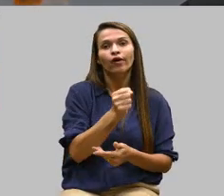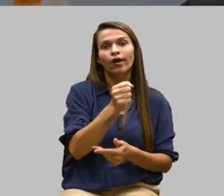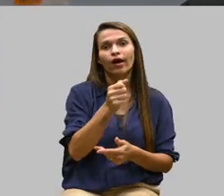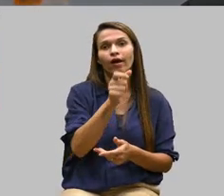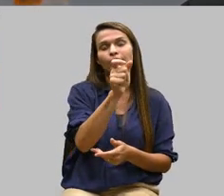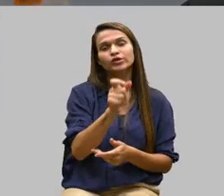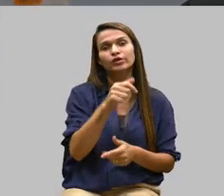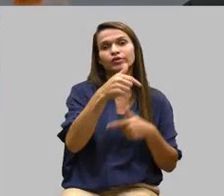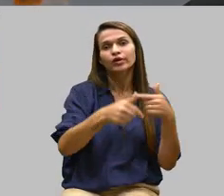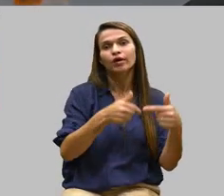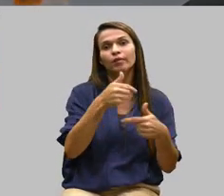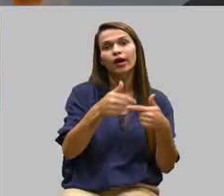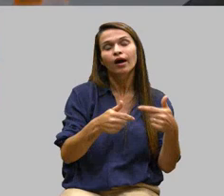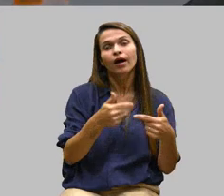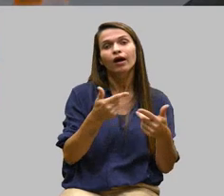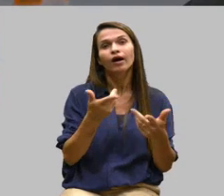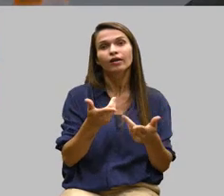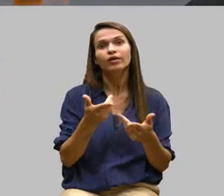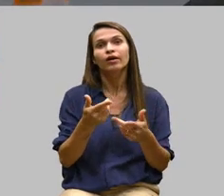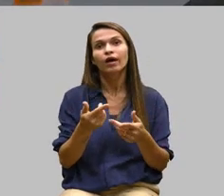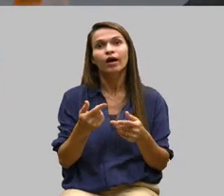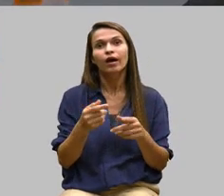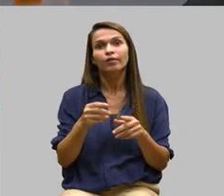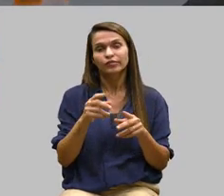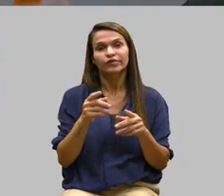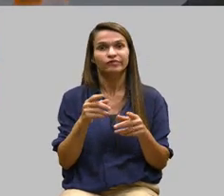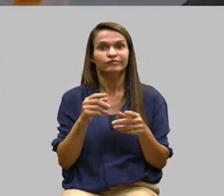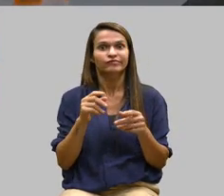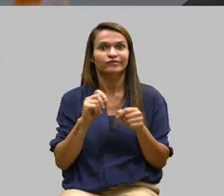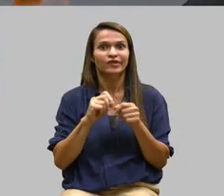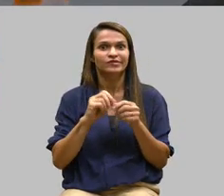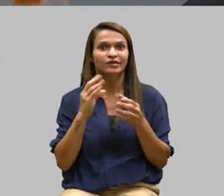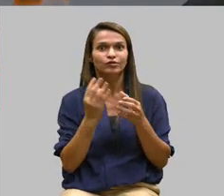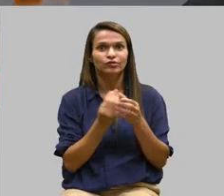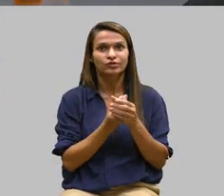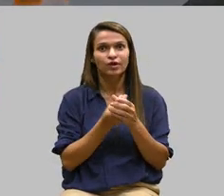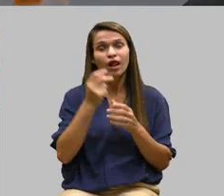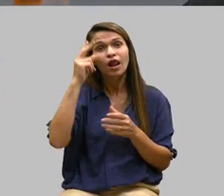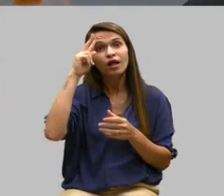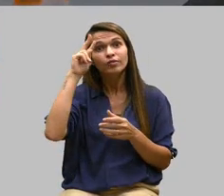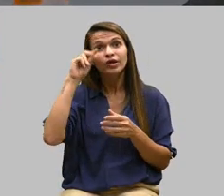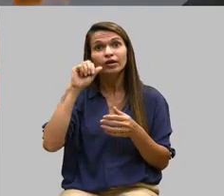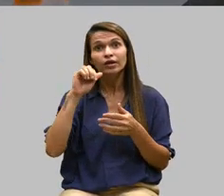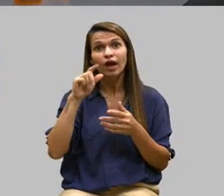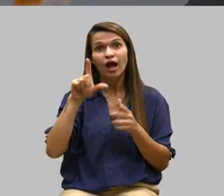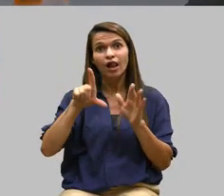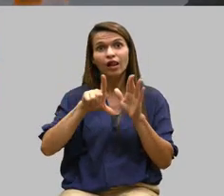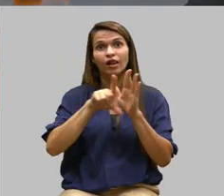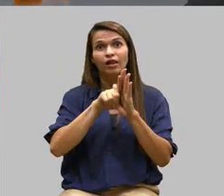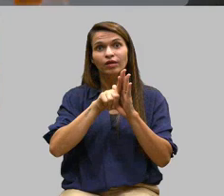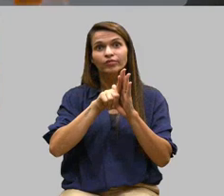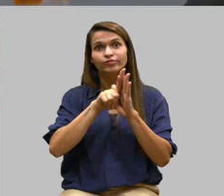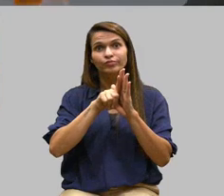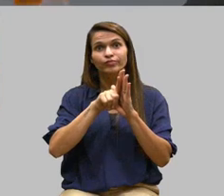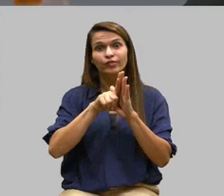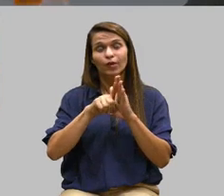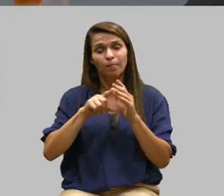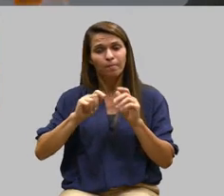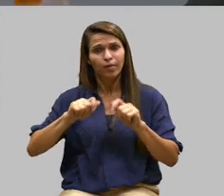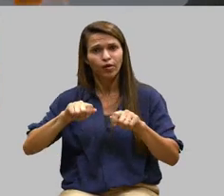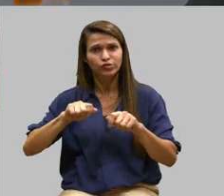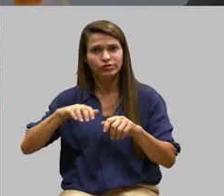mercado de trabalho pronto há também uma inclusão e lembrando gente que a lei brasileira de inclusão ela trouxe o trabalho apoiado né